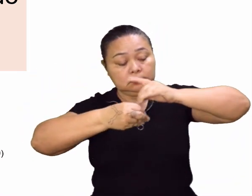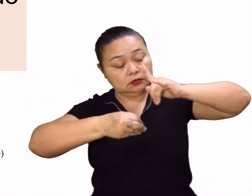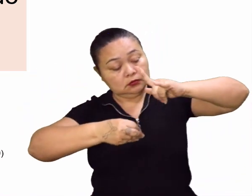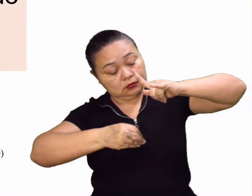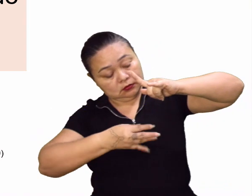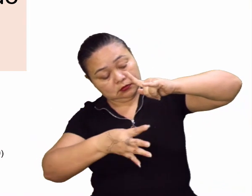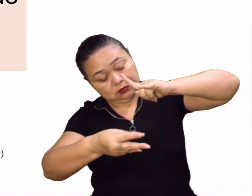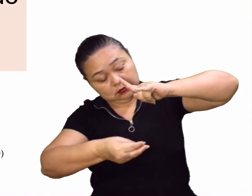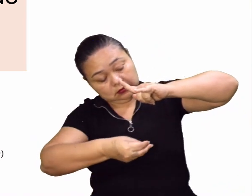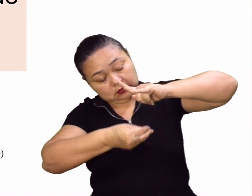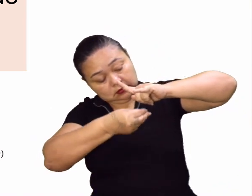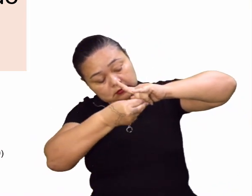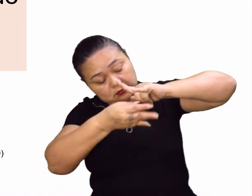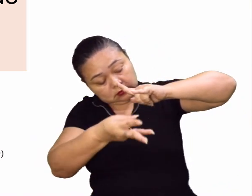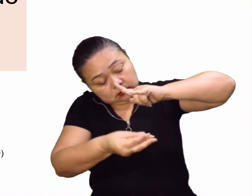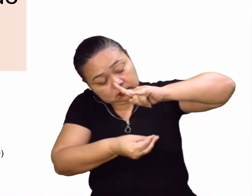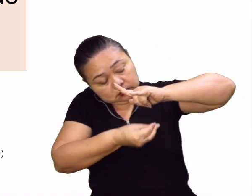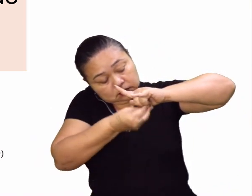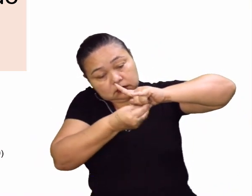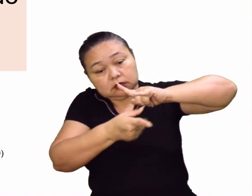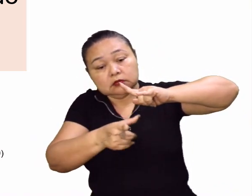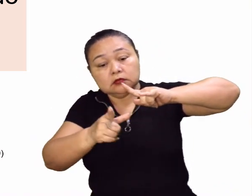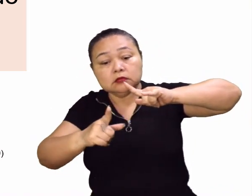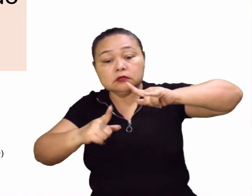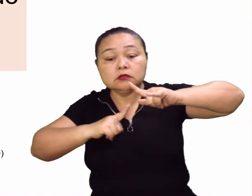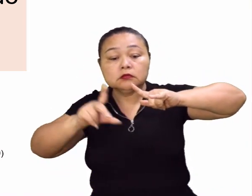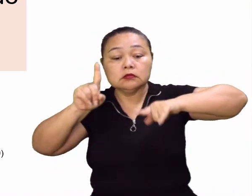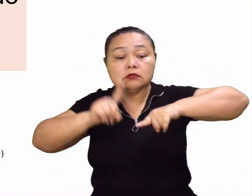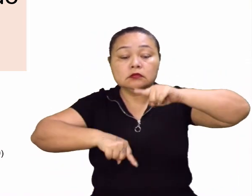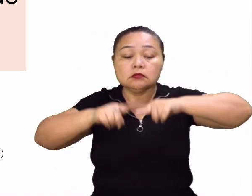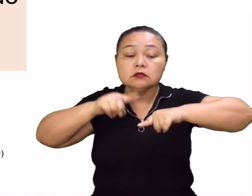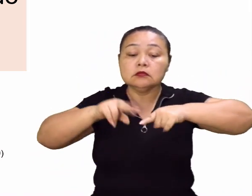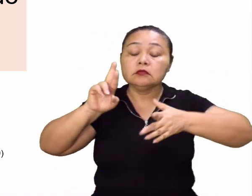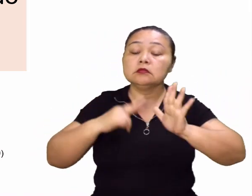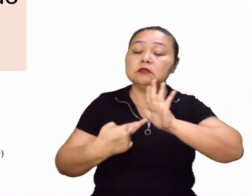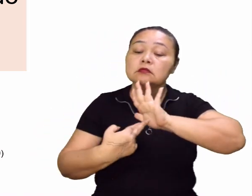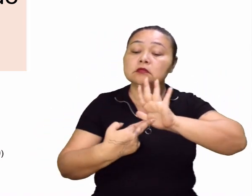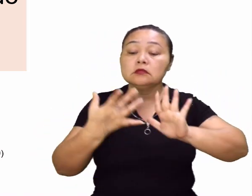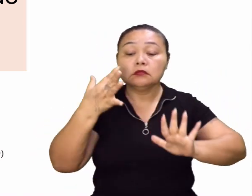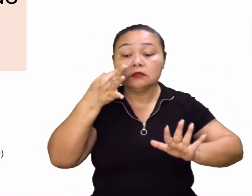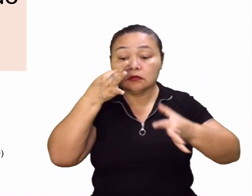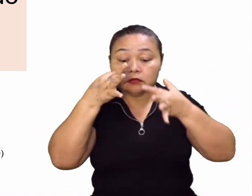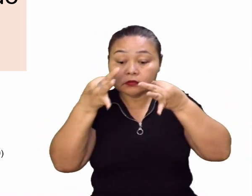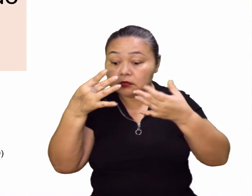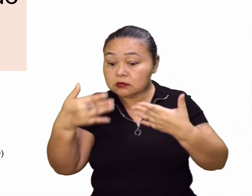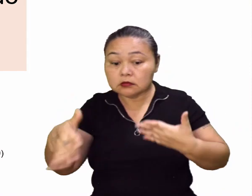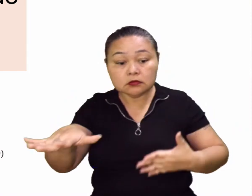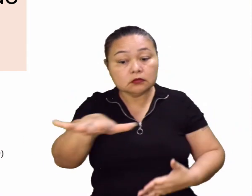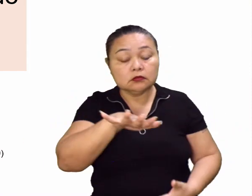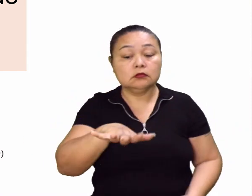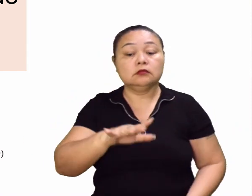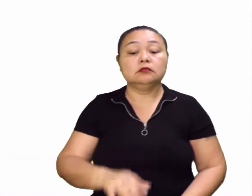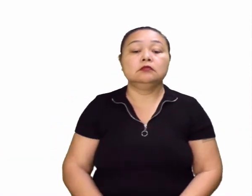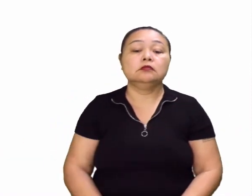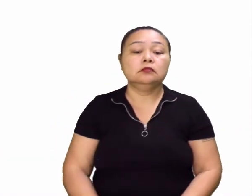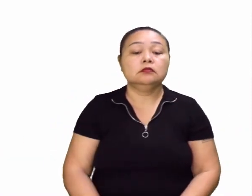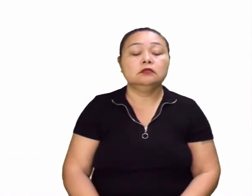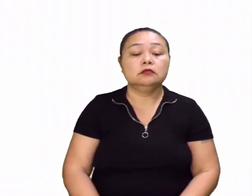em aeronaves. Constitui-se como um instrumento de representação da realidade. Muito bem.